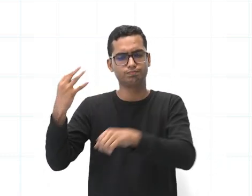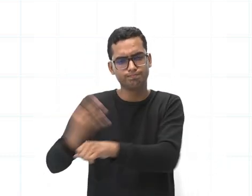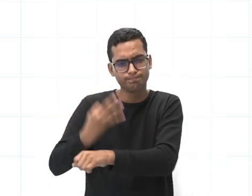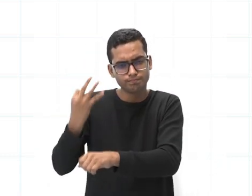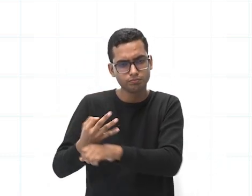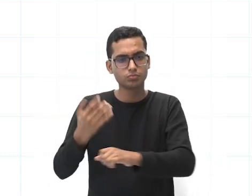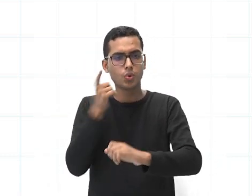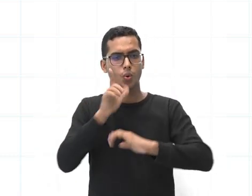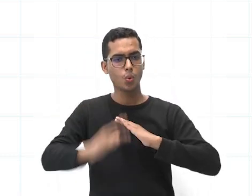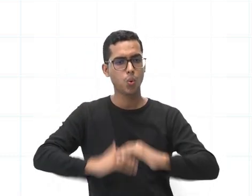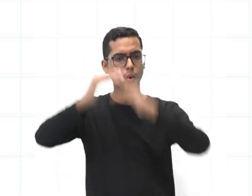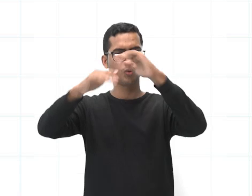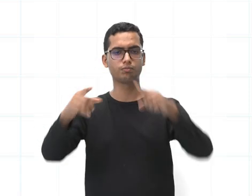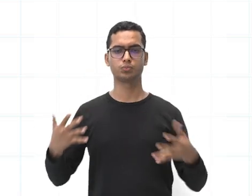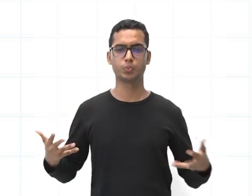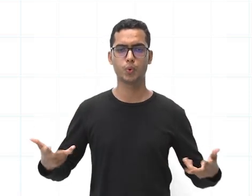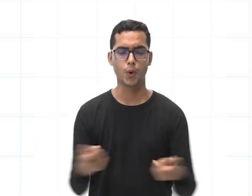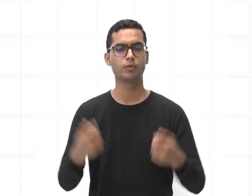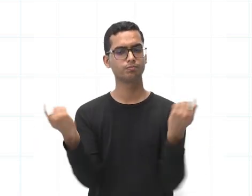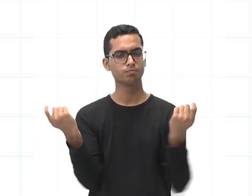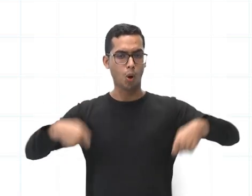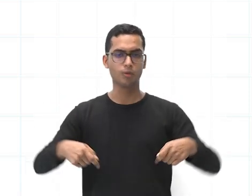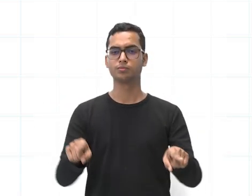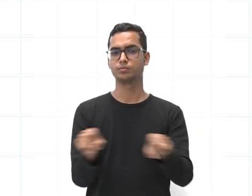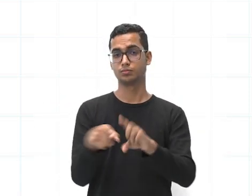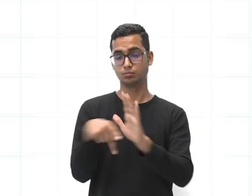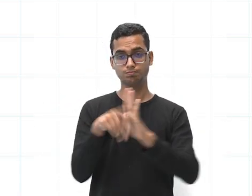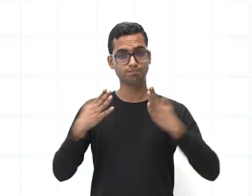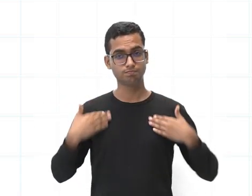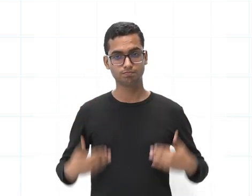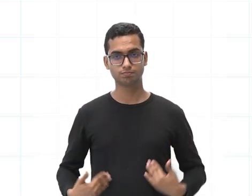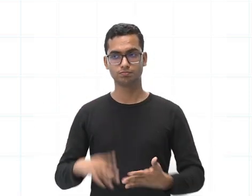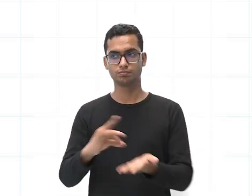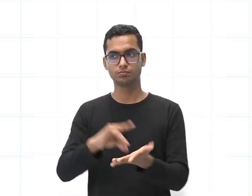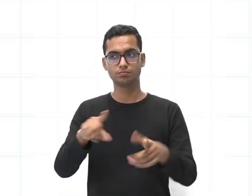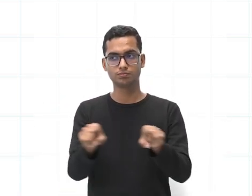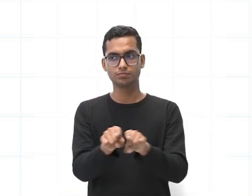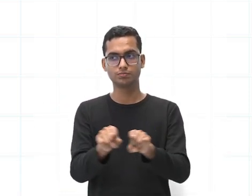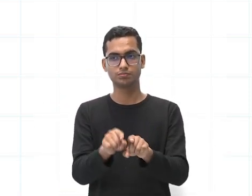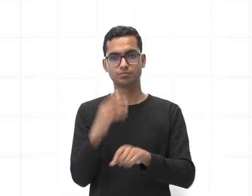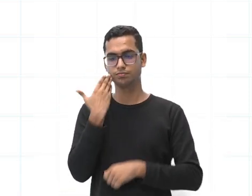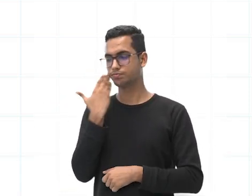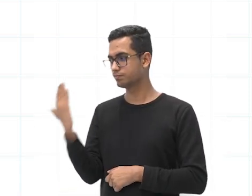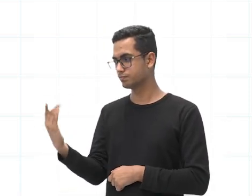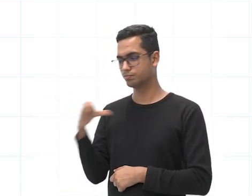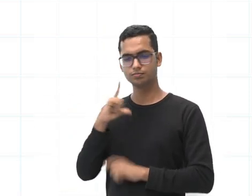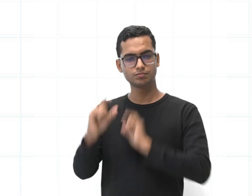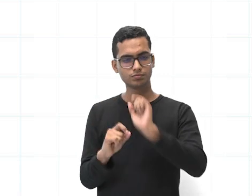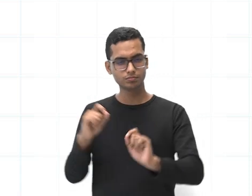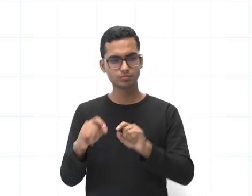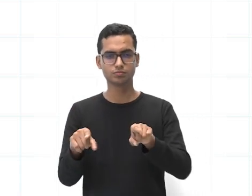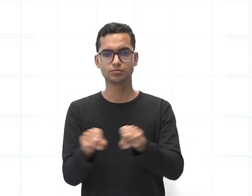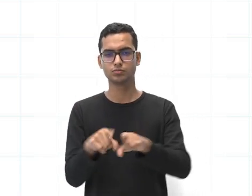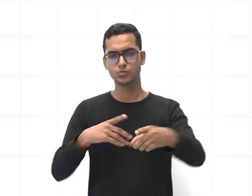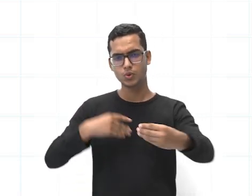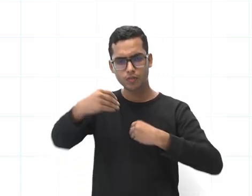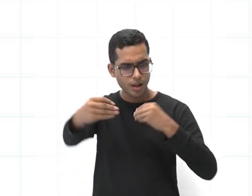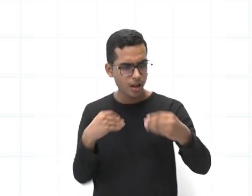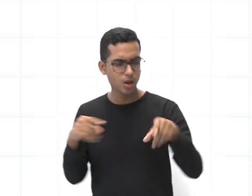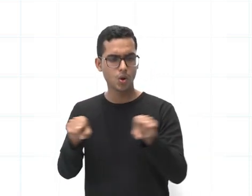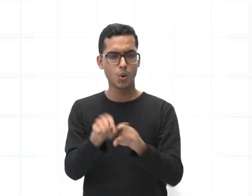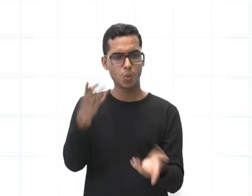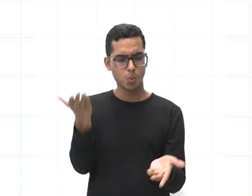resistência, na verdade, habilidades e capacidades físicas, né? Nós temos aí a coordenação, a resistência, a